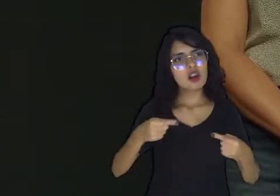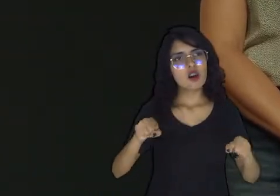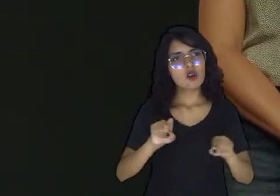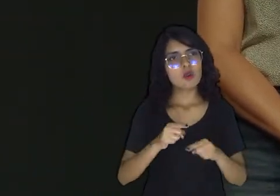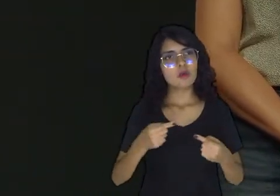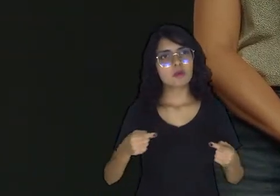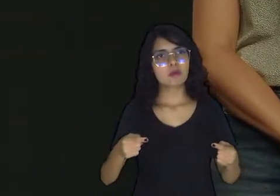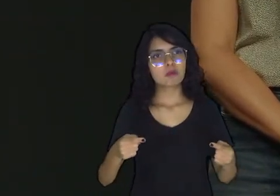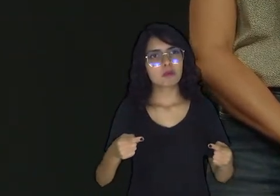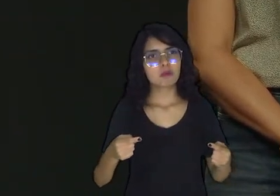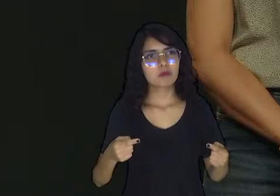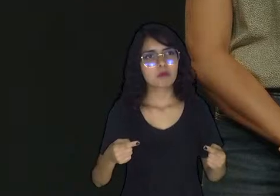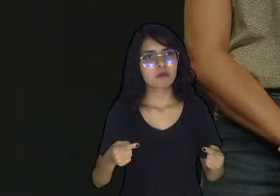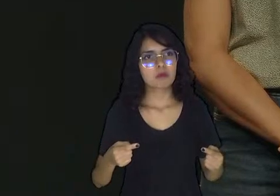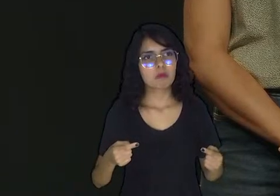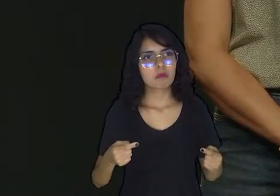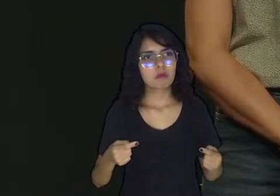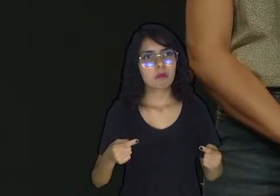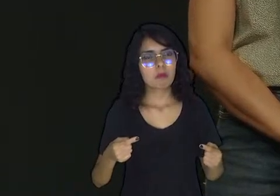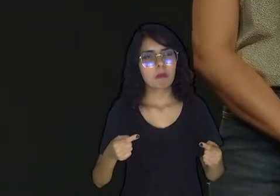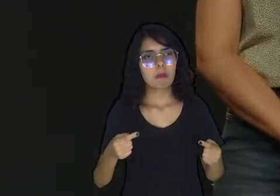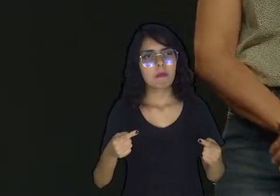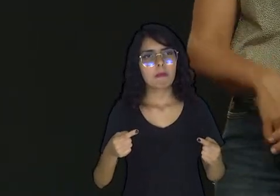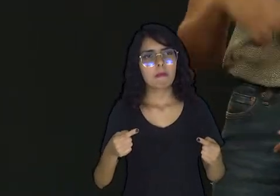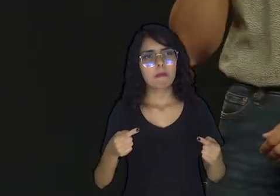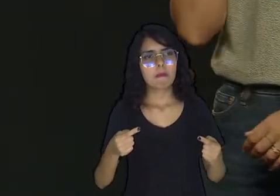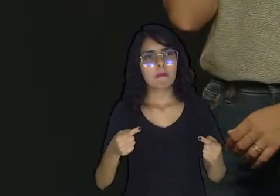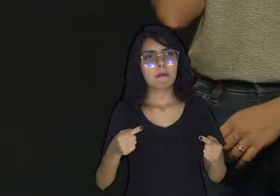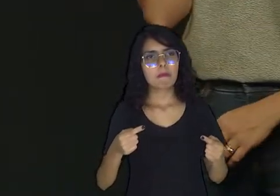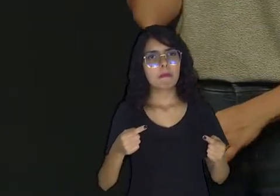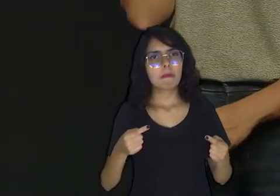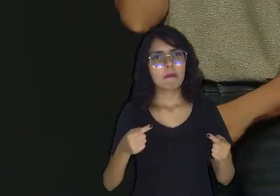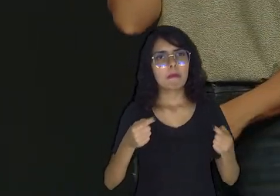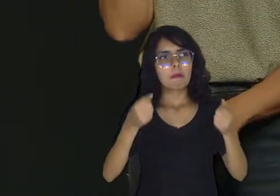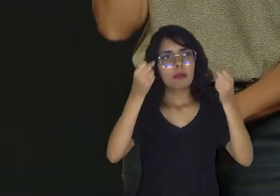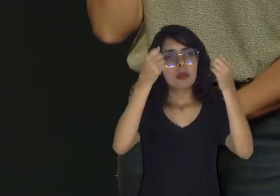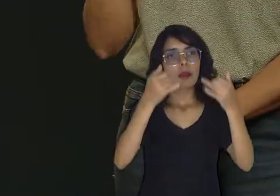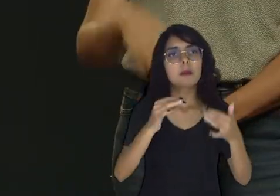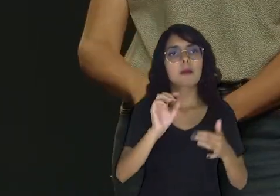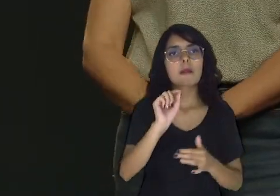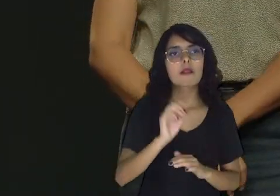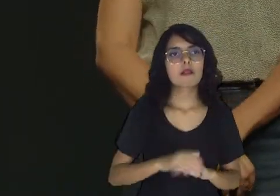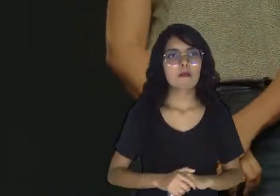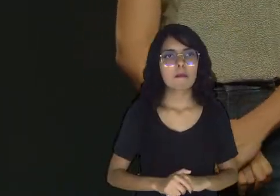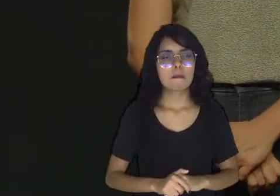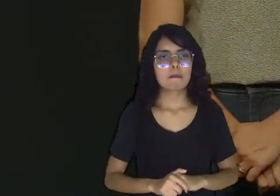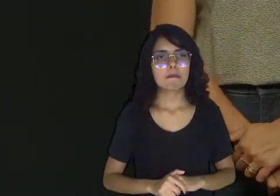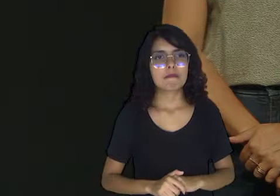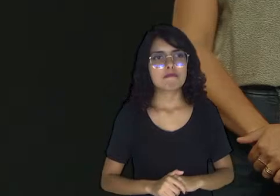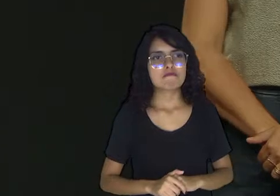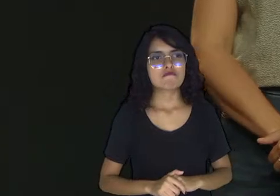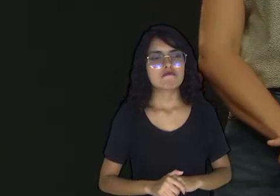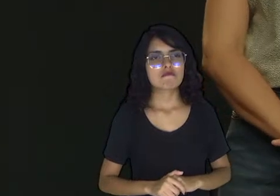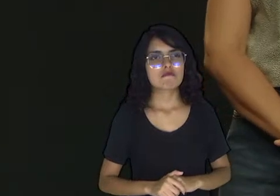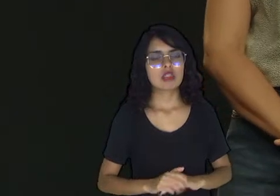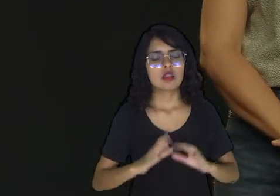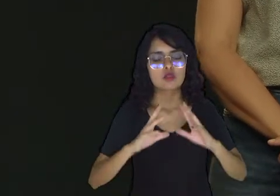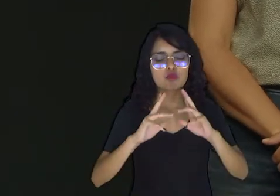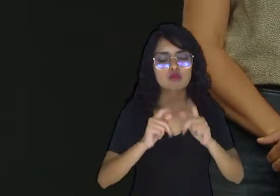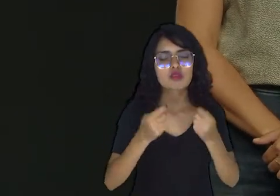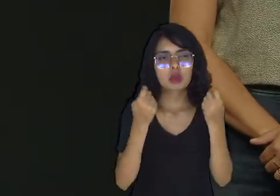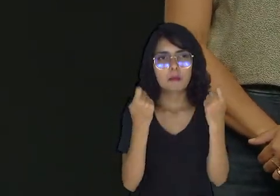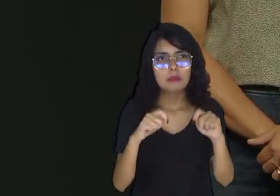que eu preciso, tudo o que eu preciso, é de Ti, Deus.